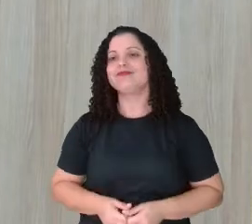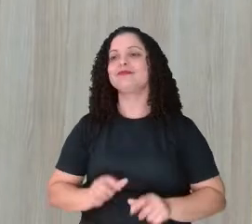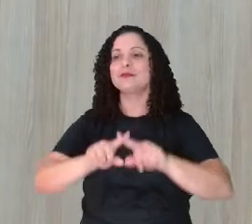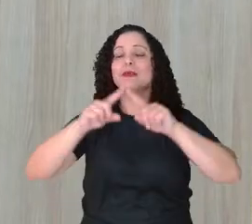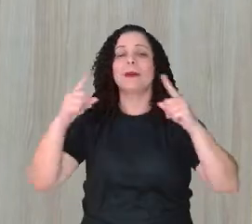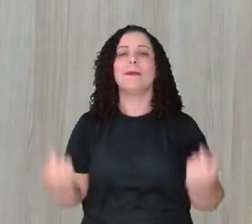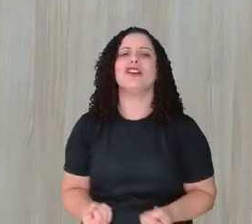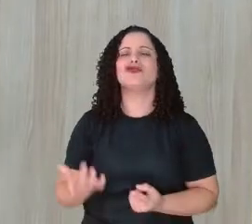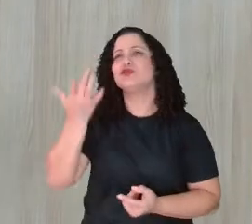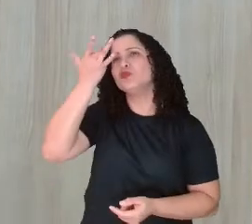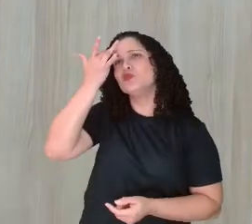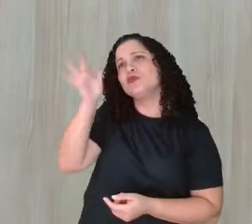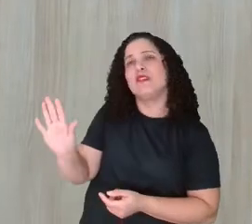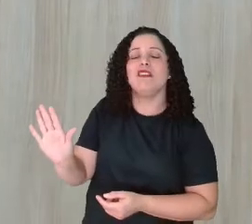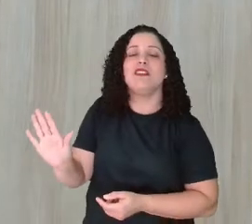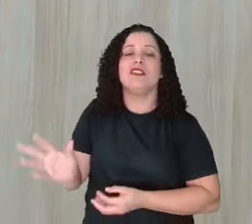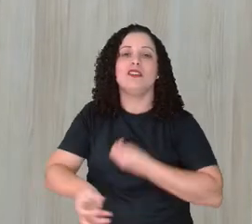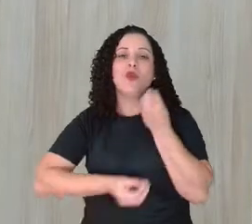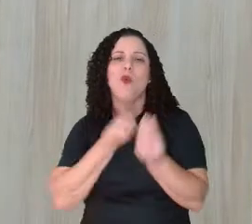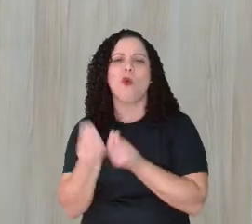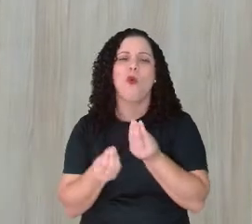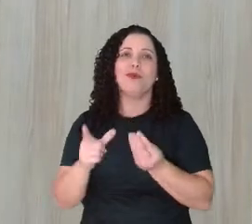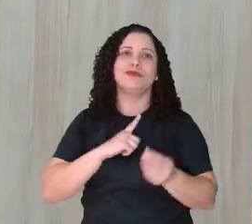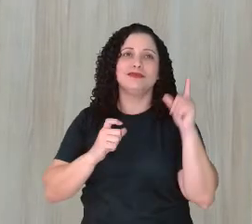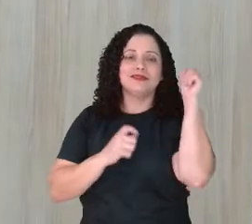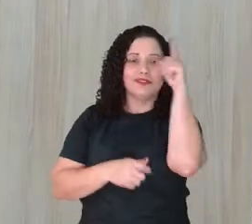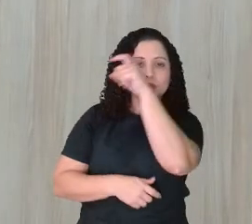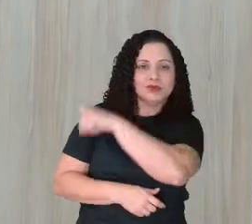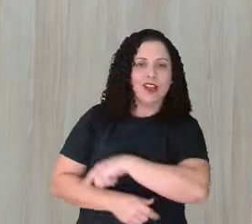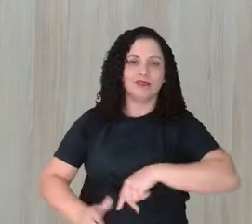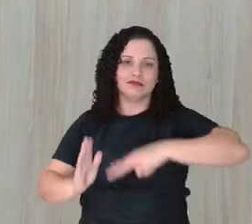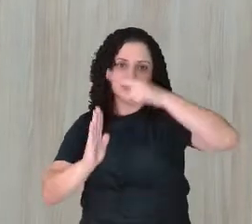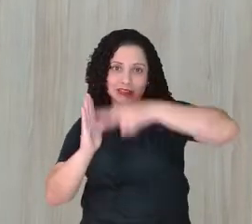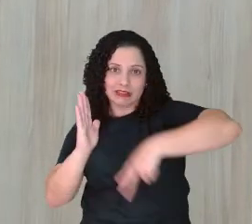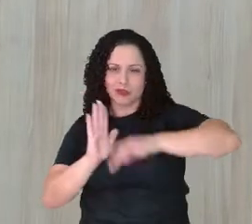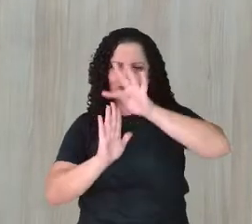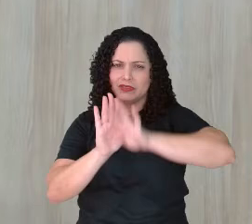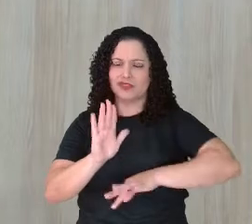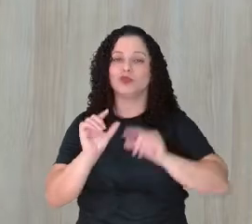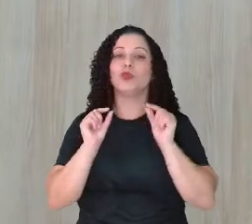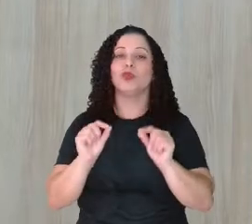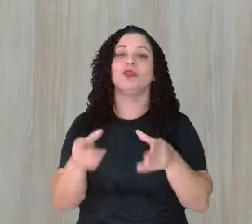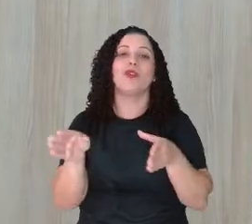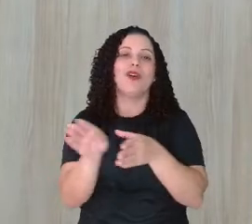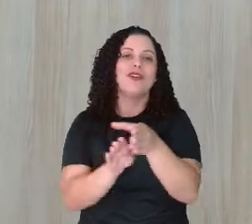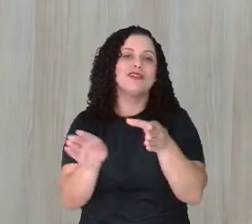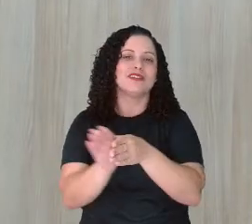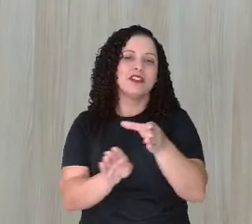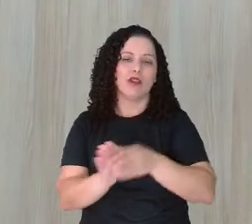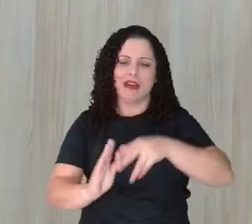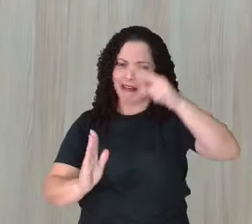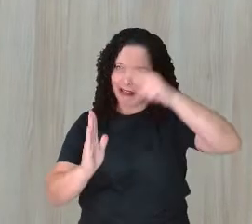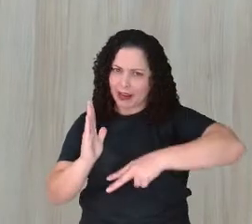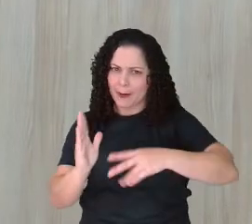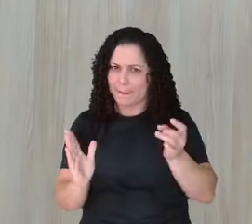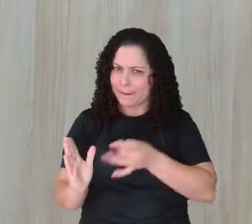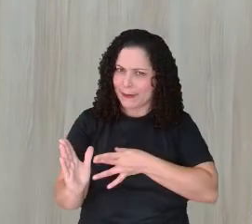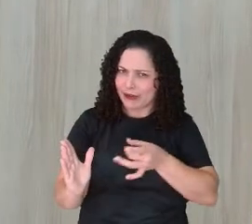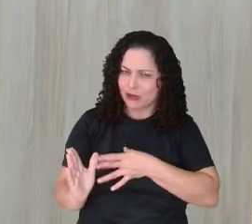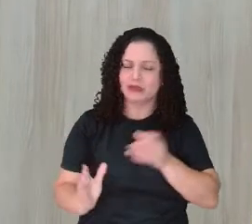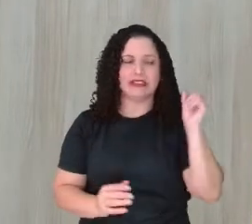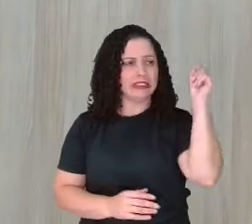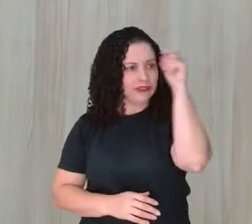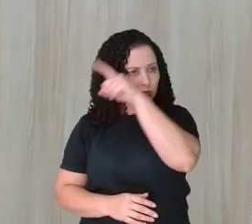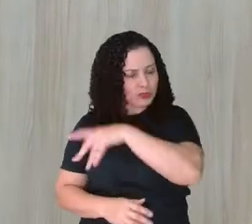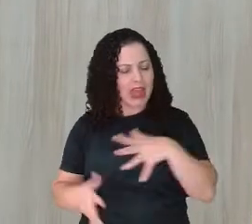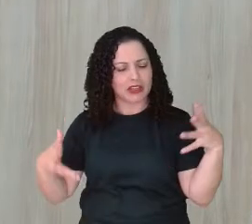se a gente não sabe, se a gente tem dificuldade de ler um texto, a primeira dica é ler com medo mesmo. Se tem dificuldade, leia.